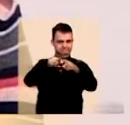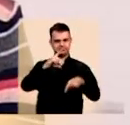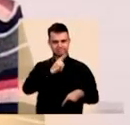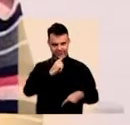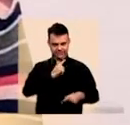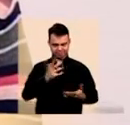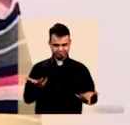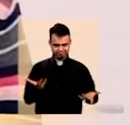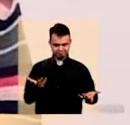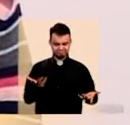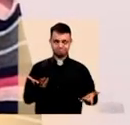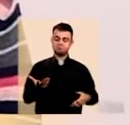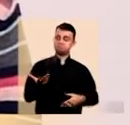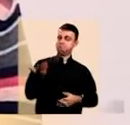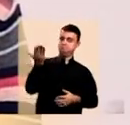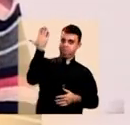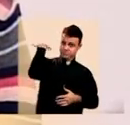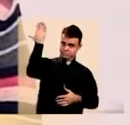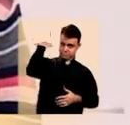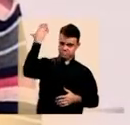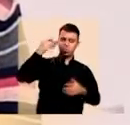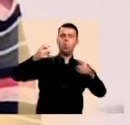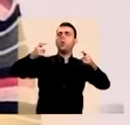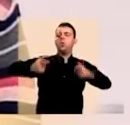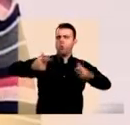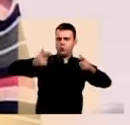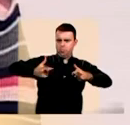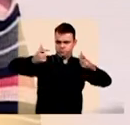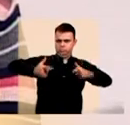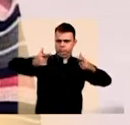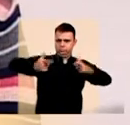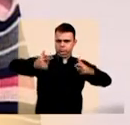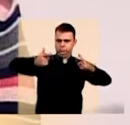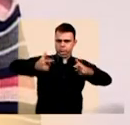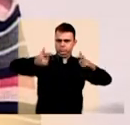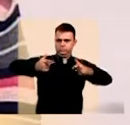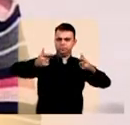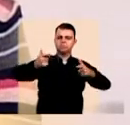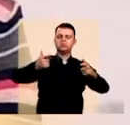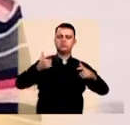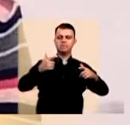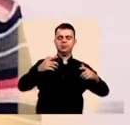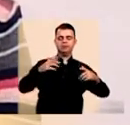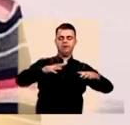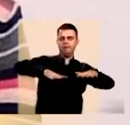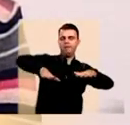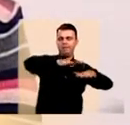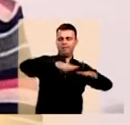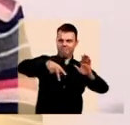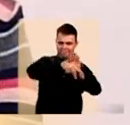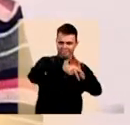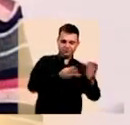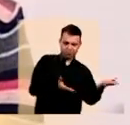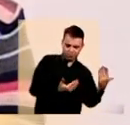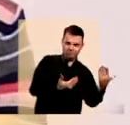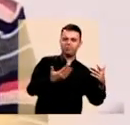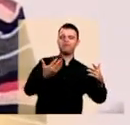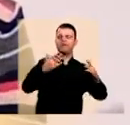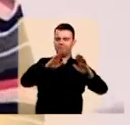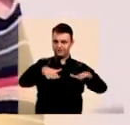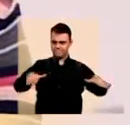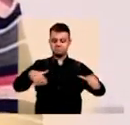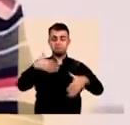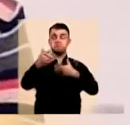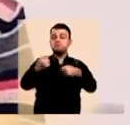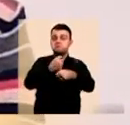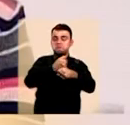o espaço anterior que a gente usava era lá na seção infanto-juvenil. Mas como